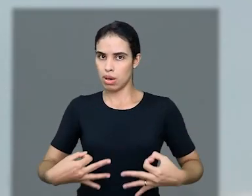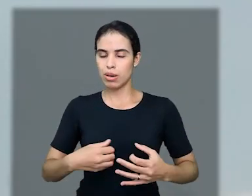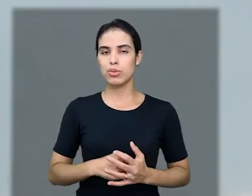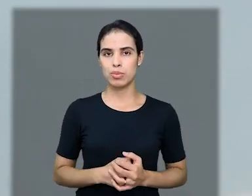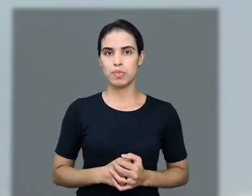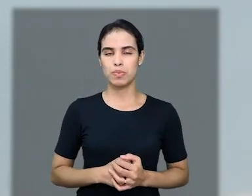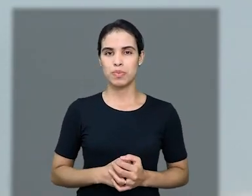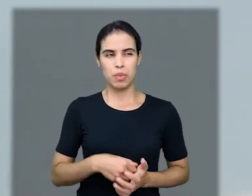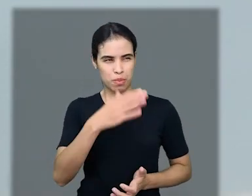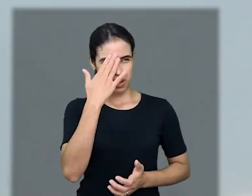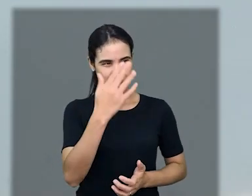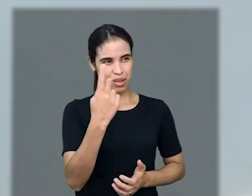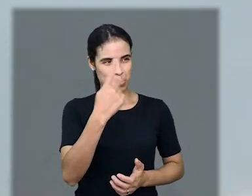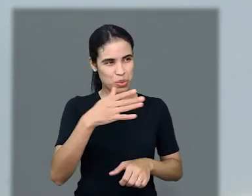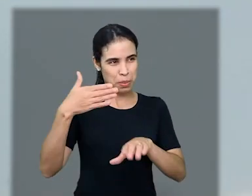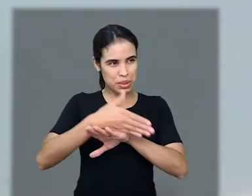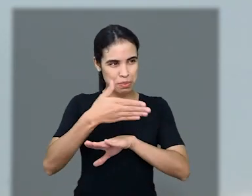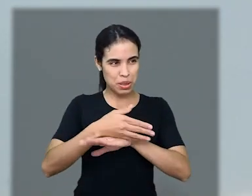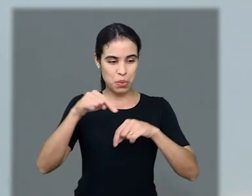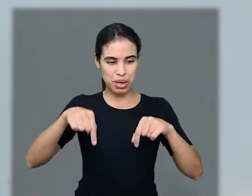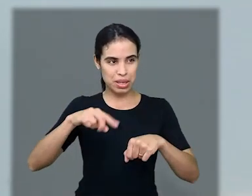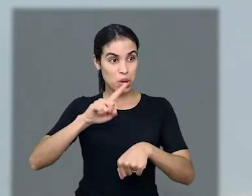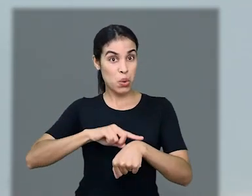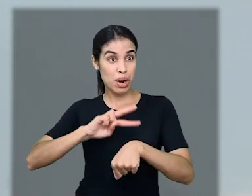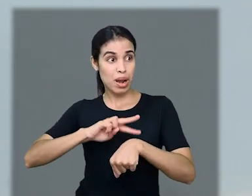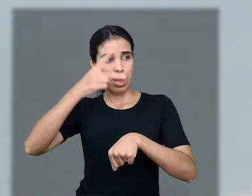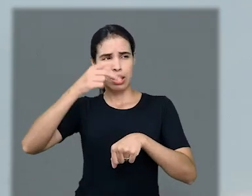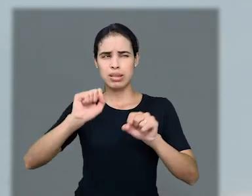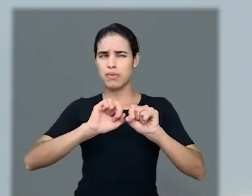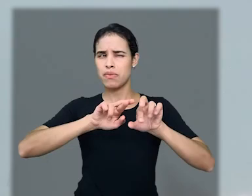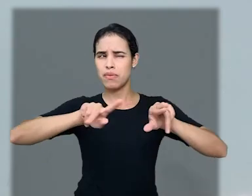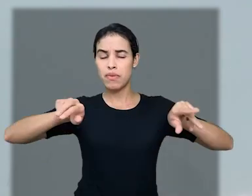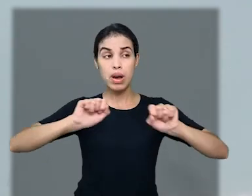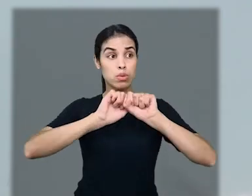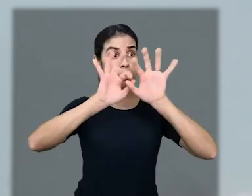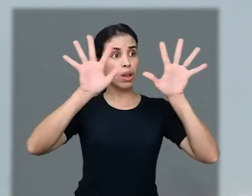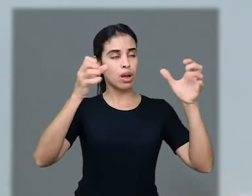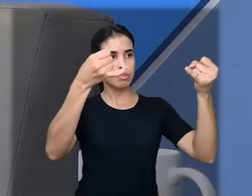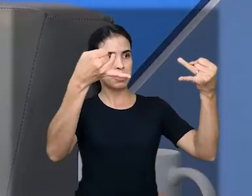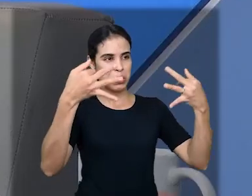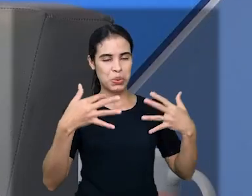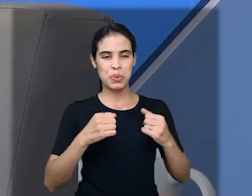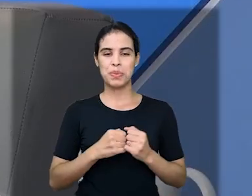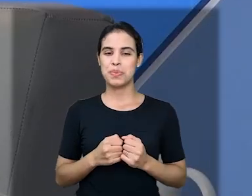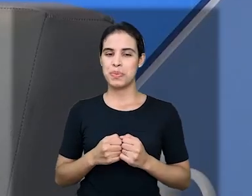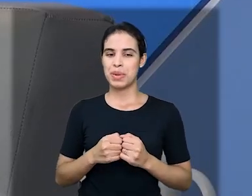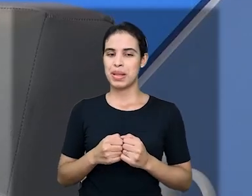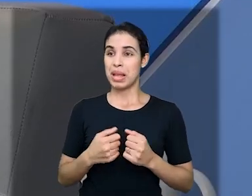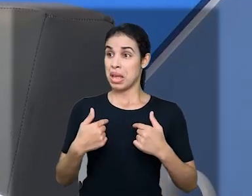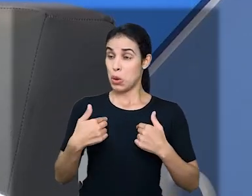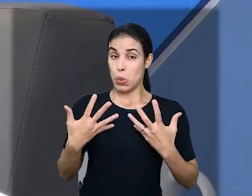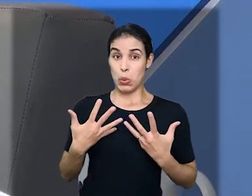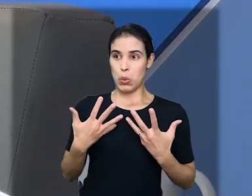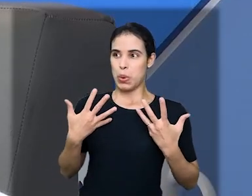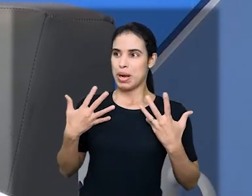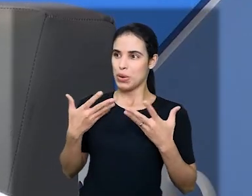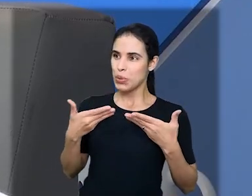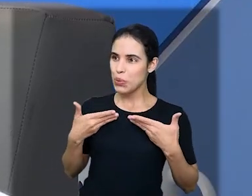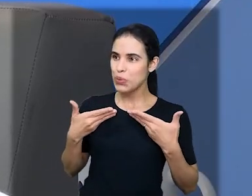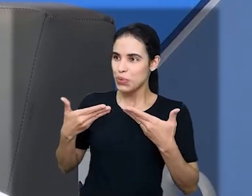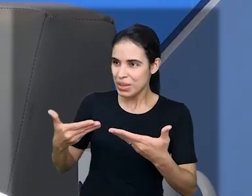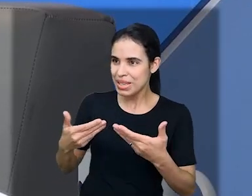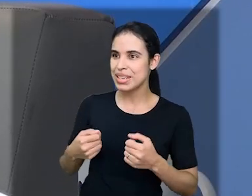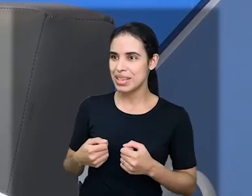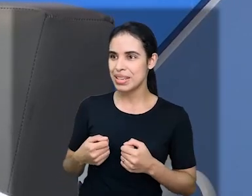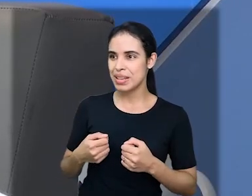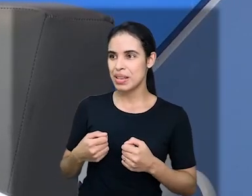obrigado pela sua participação aqui no Hora Extra, pelos esclarecimentos que você pôde passar aí para muita gente. Nossa, eu estou muito honrado pelo convite, espero